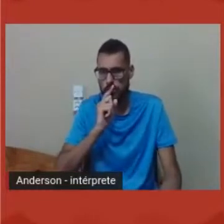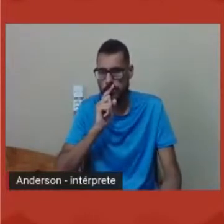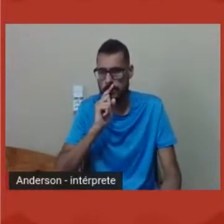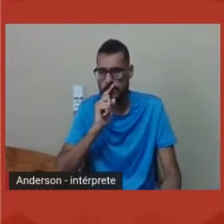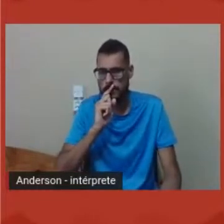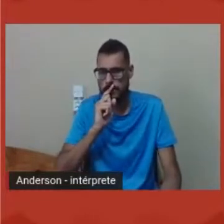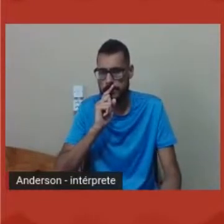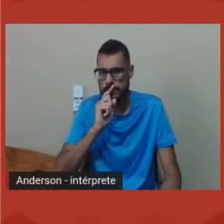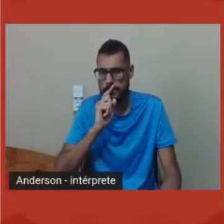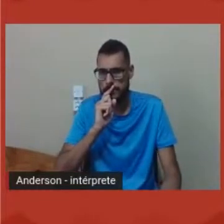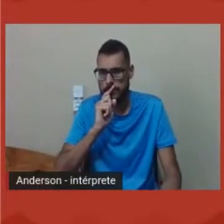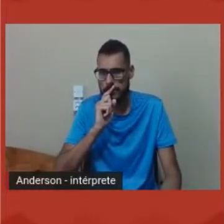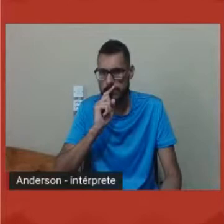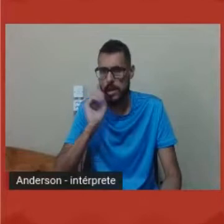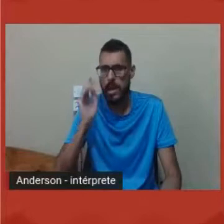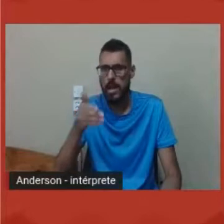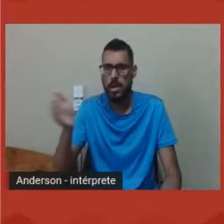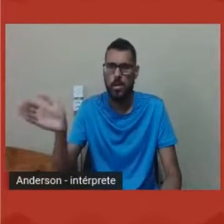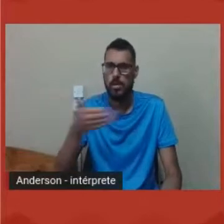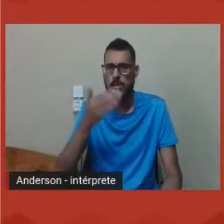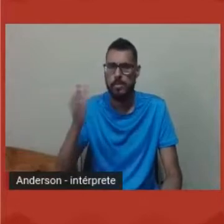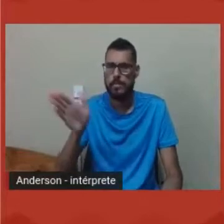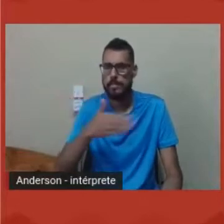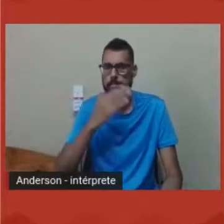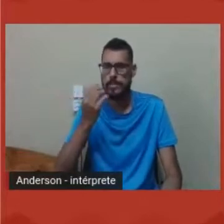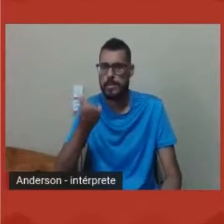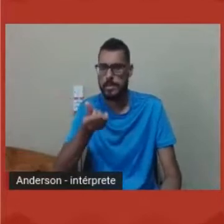agora? 6.